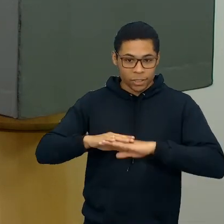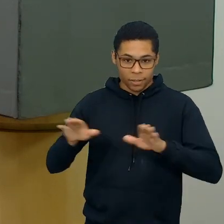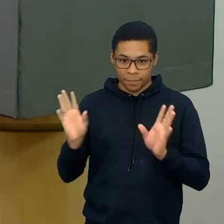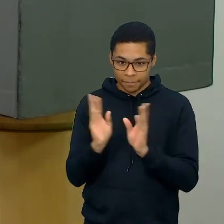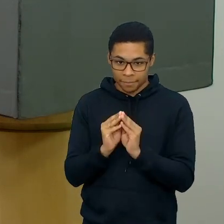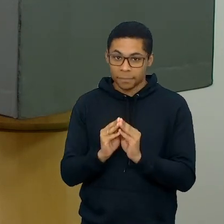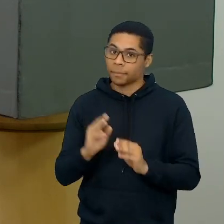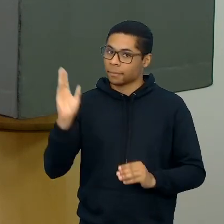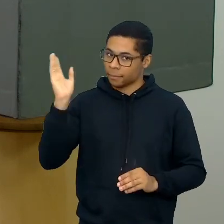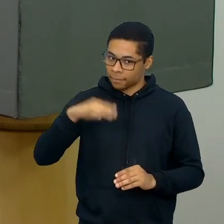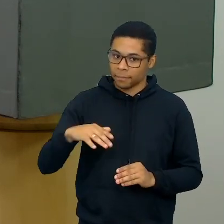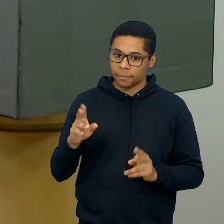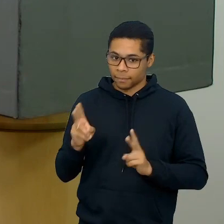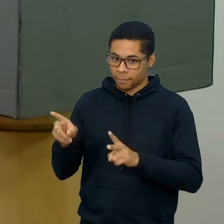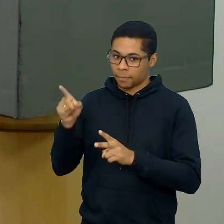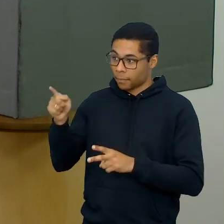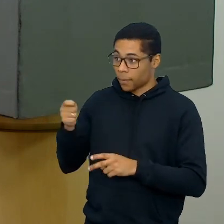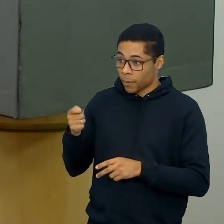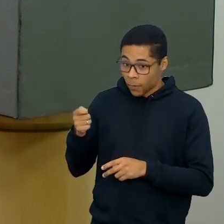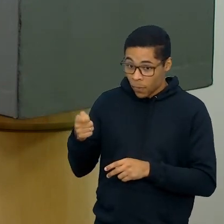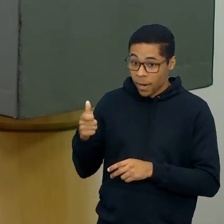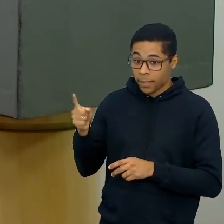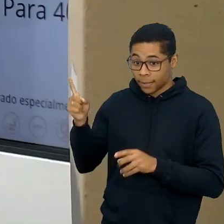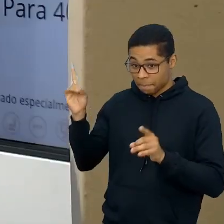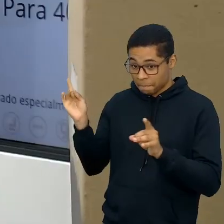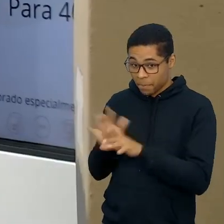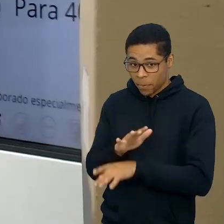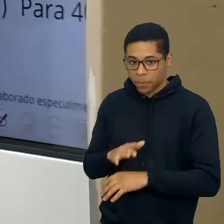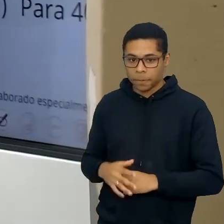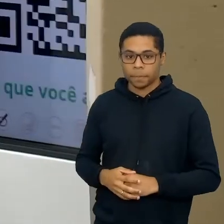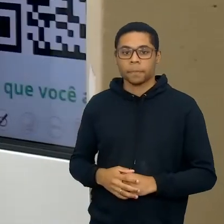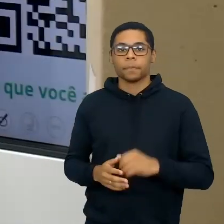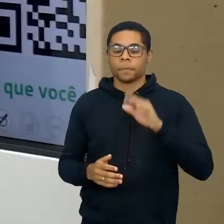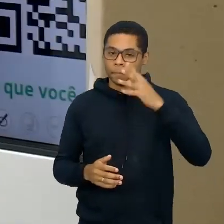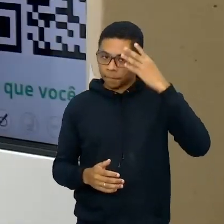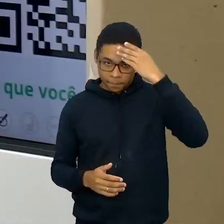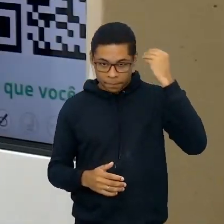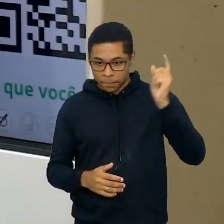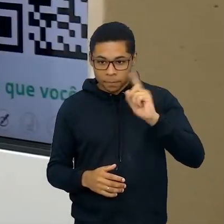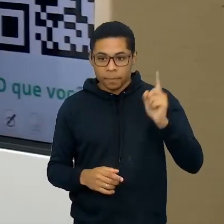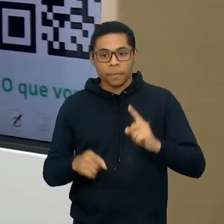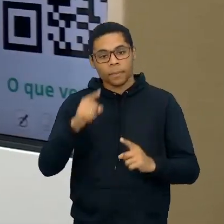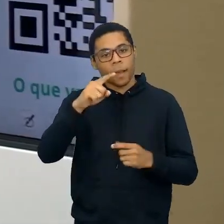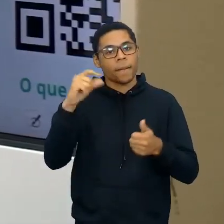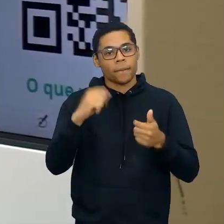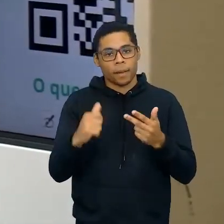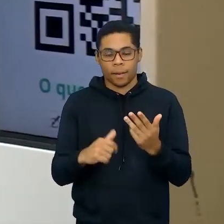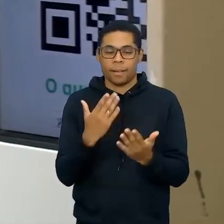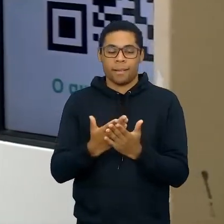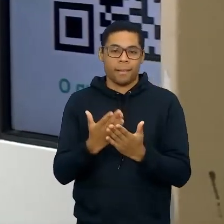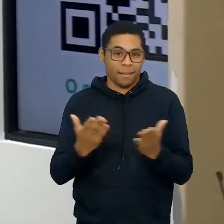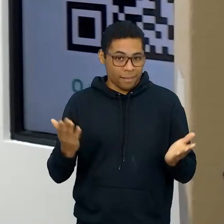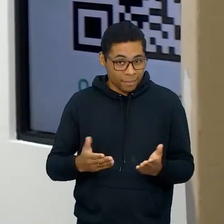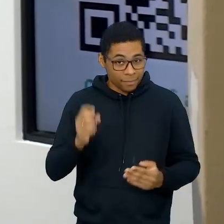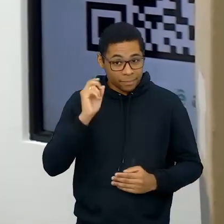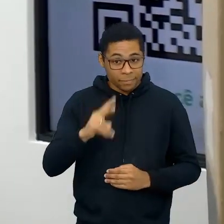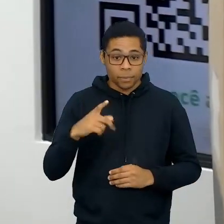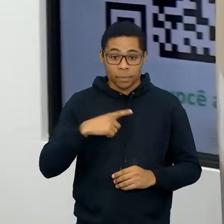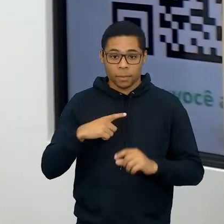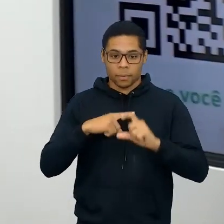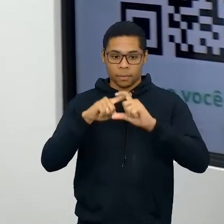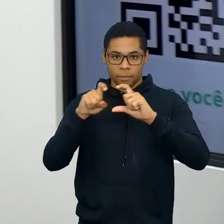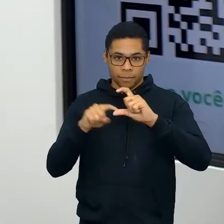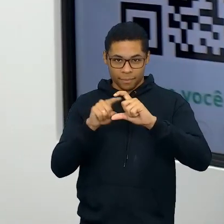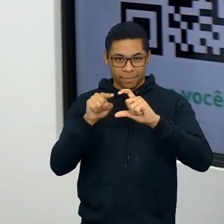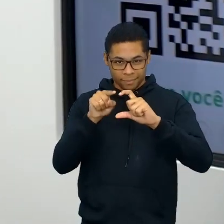Bora trabalhar, nosso protótipo está quase pronto. Olha, não vai esquecer também de fazer aí a avaliação da nossa aula. Está chegando aí para você o QR